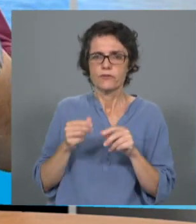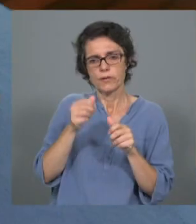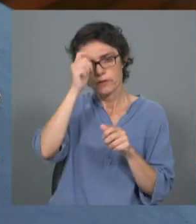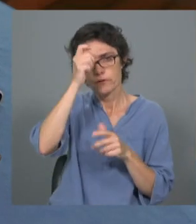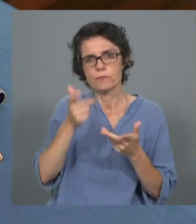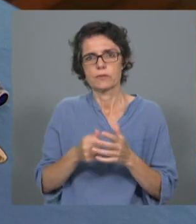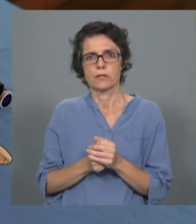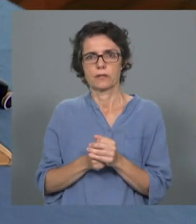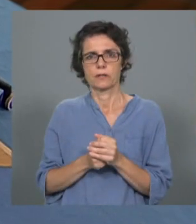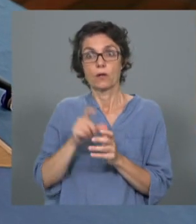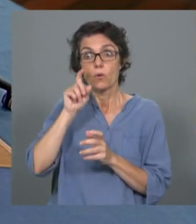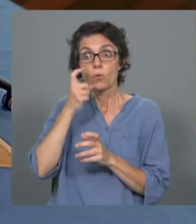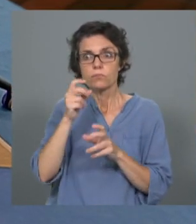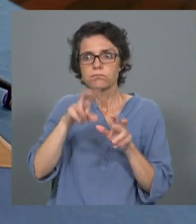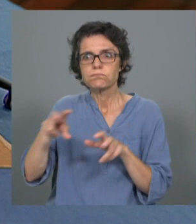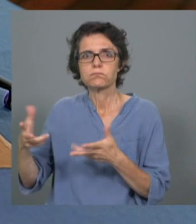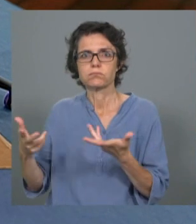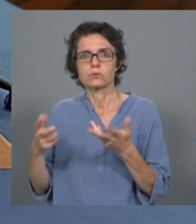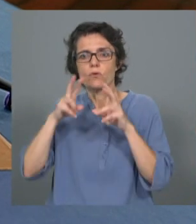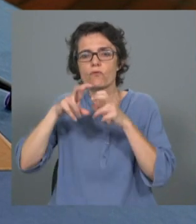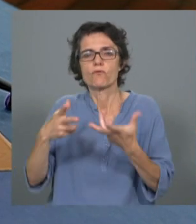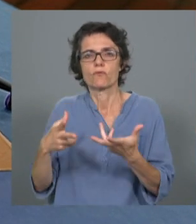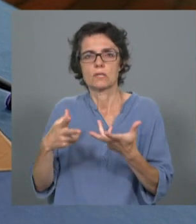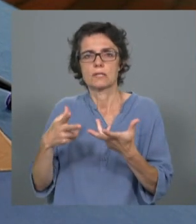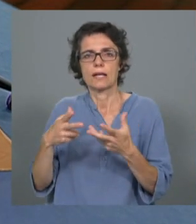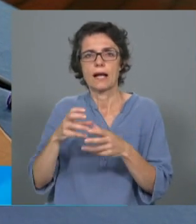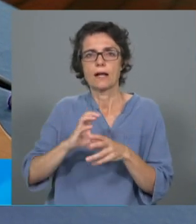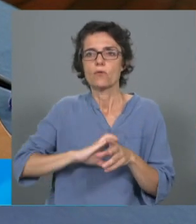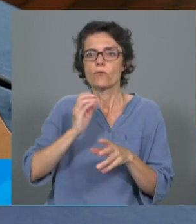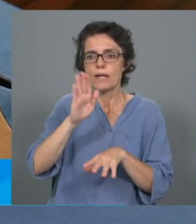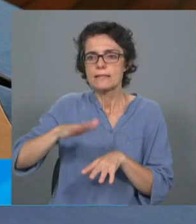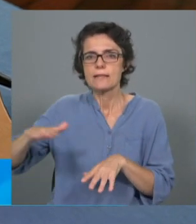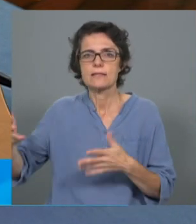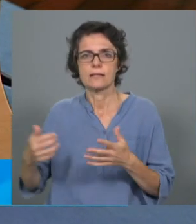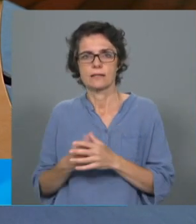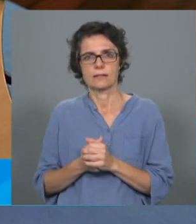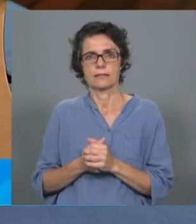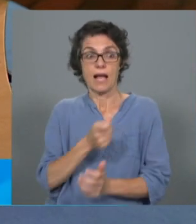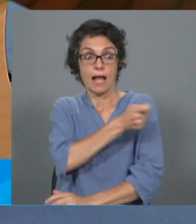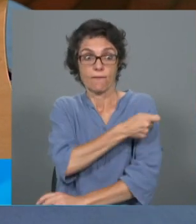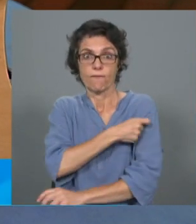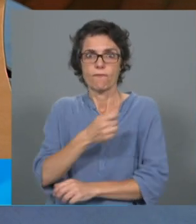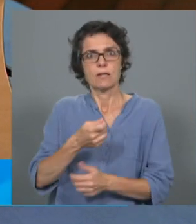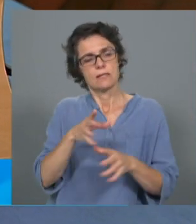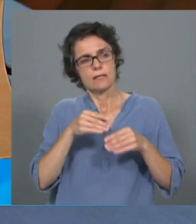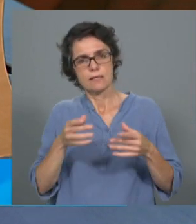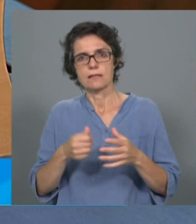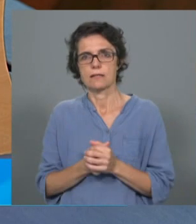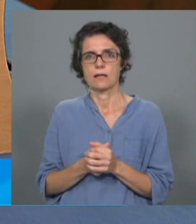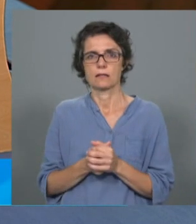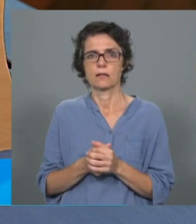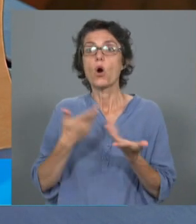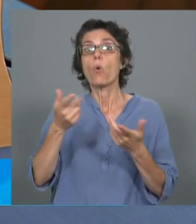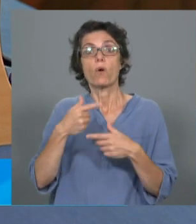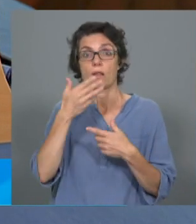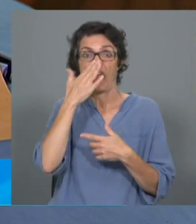buscar cientificamente a vacina e a melhor vacina, de não ter atitudes negacionistas, de não querer ligar a nada e não querer